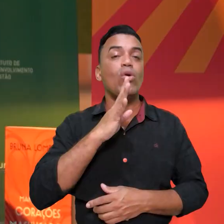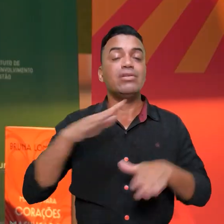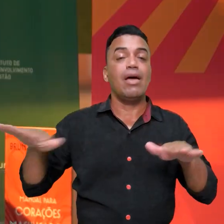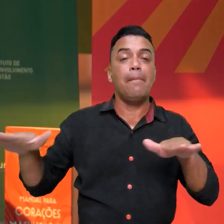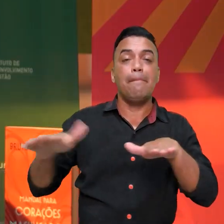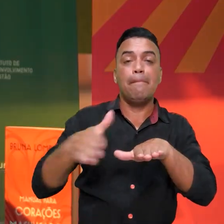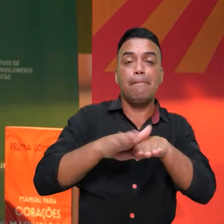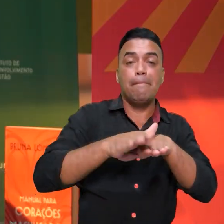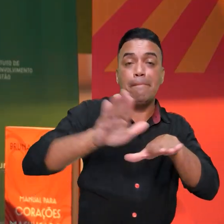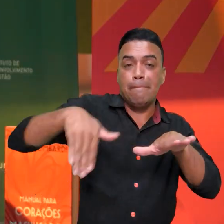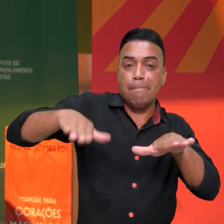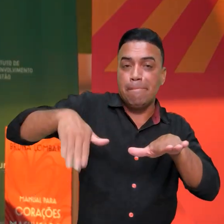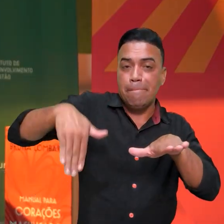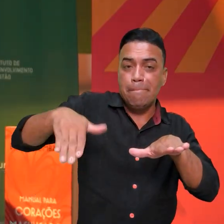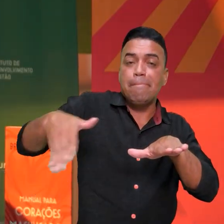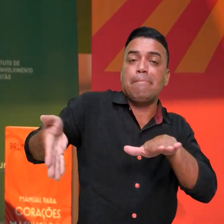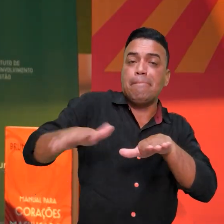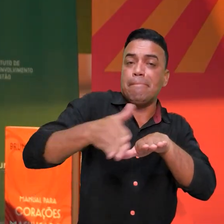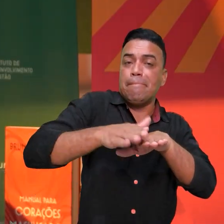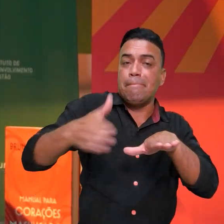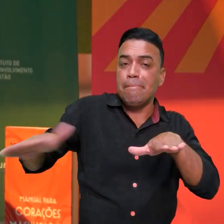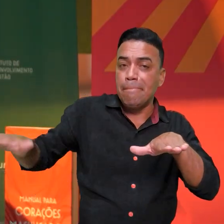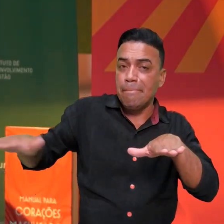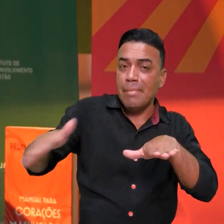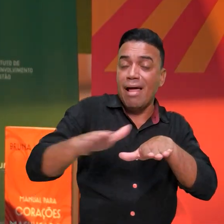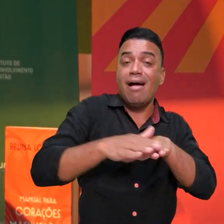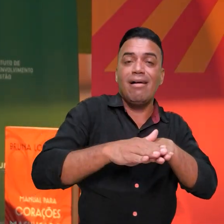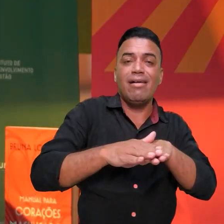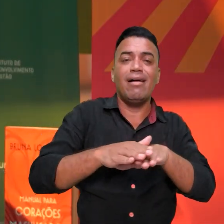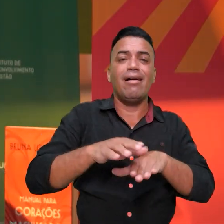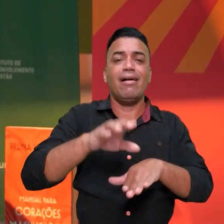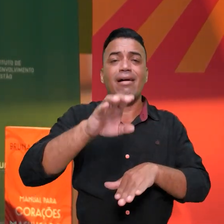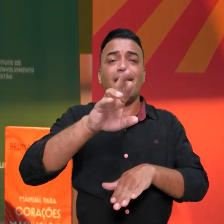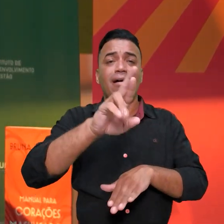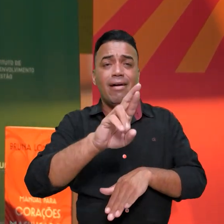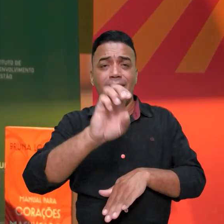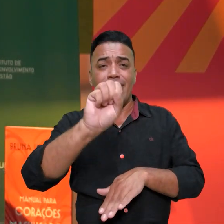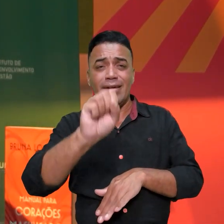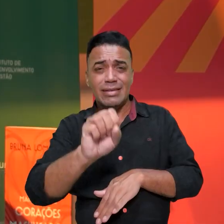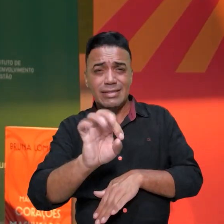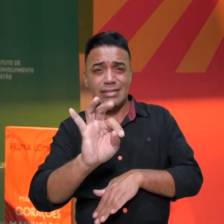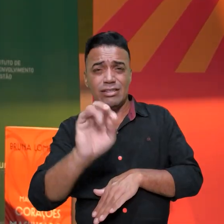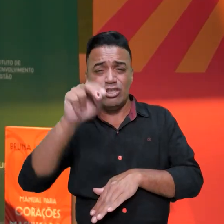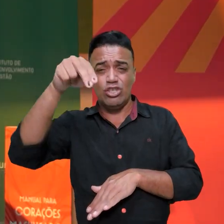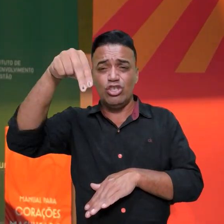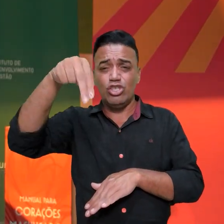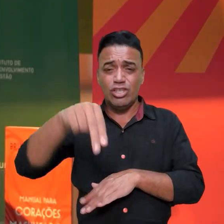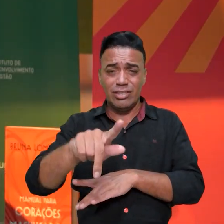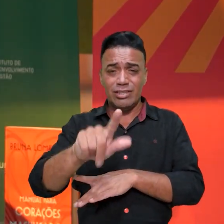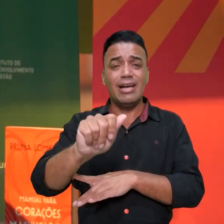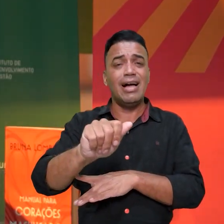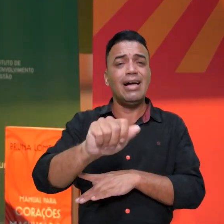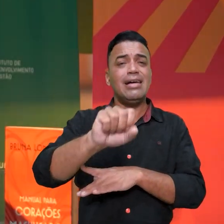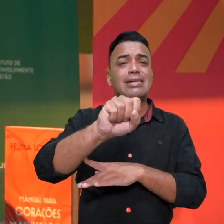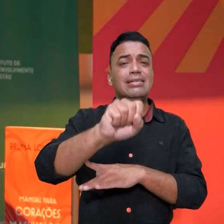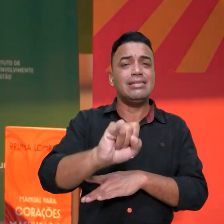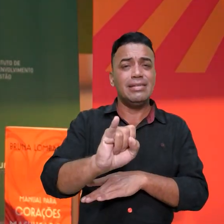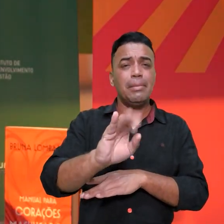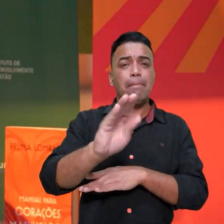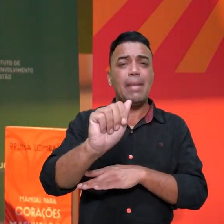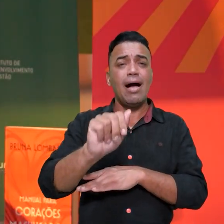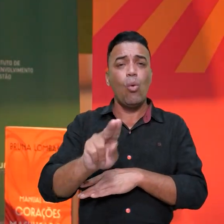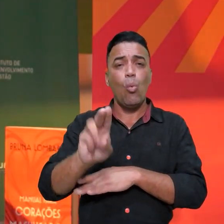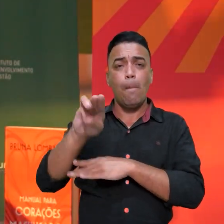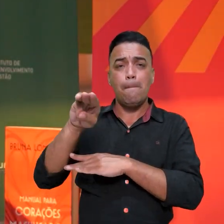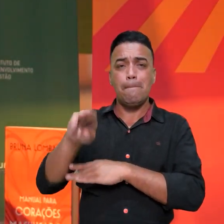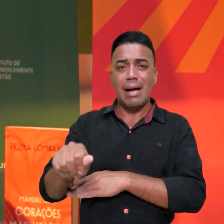praia que fica num lugar chamado Restinga de Cibaúma. Eu não sei se ainda está exatamente do jeito